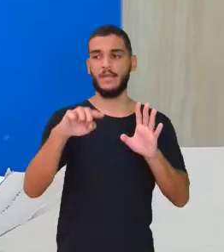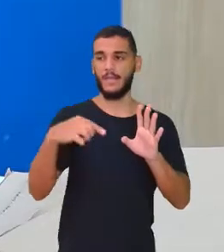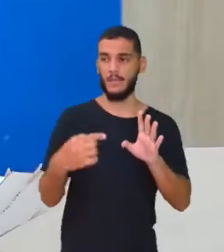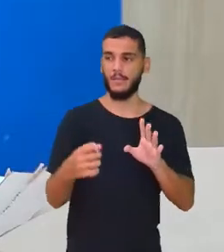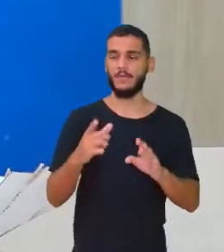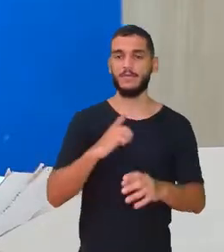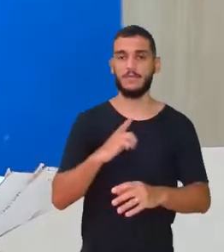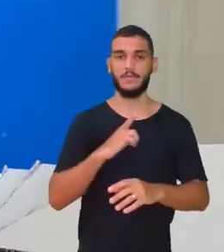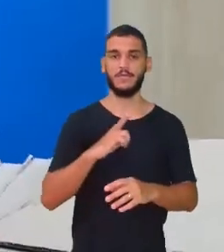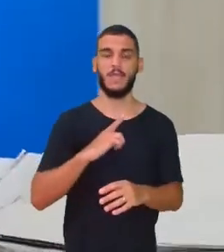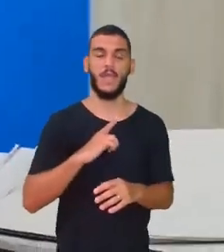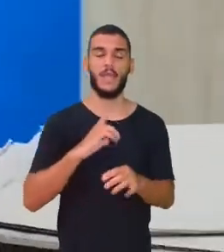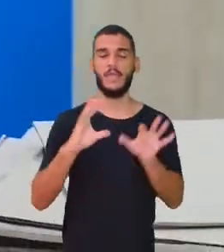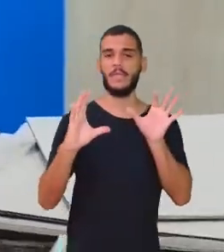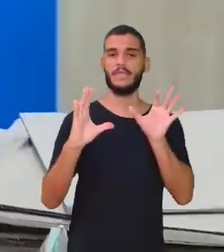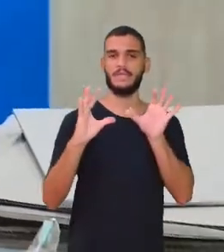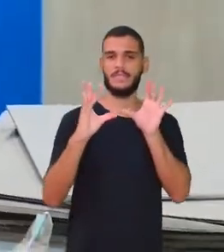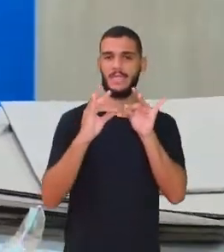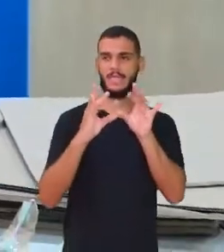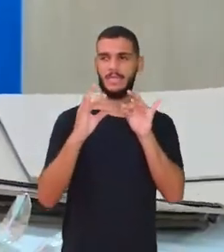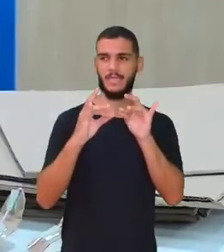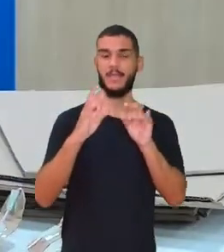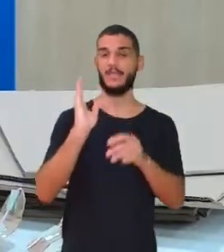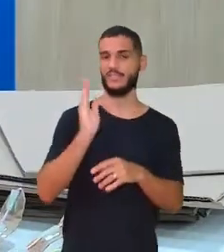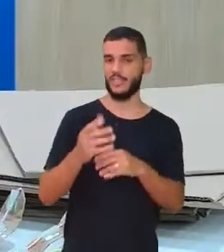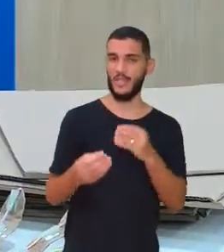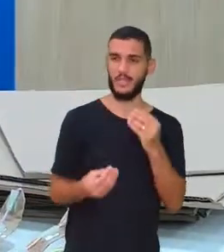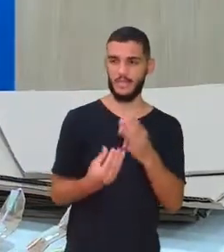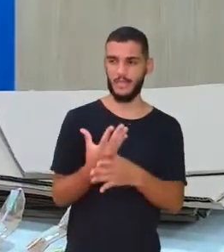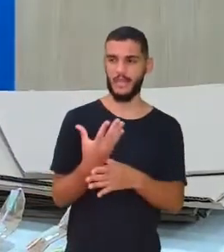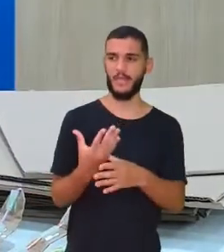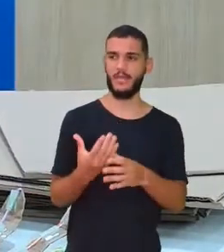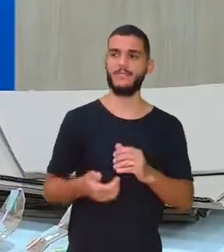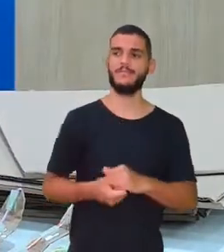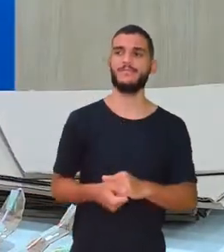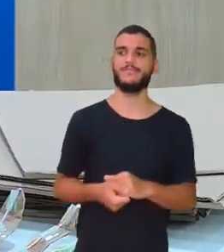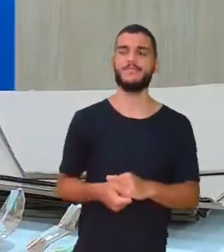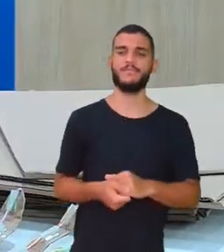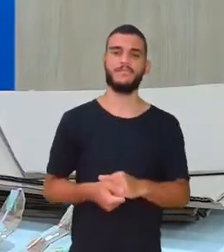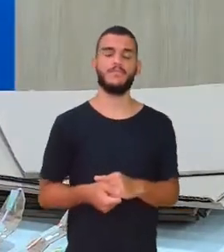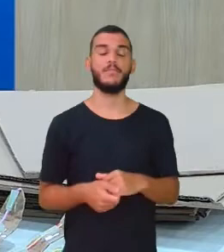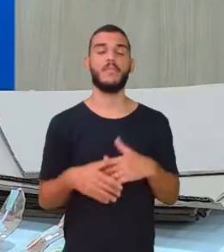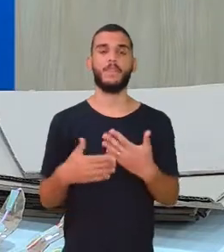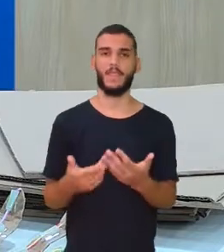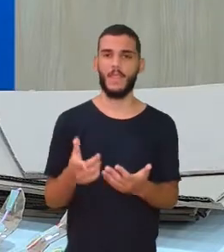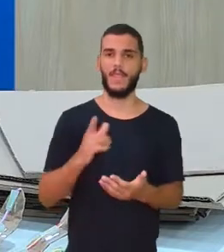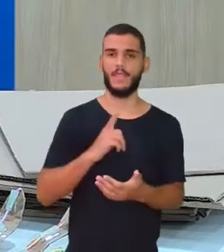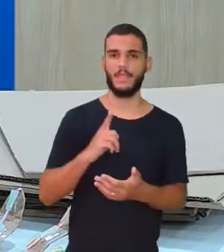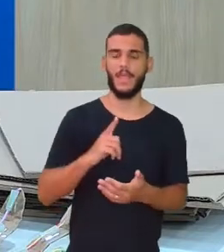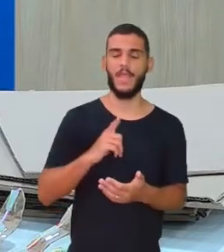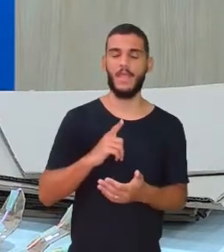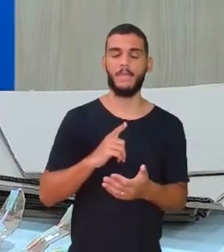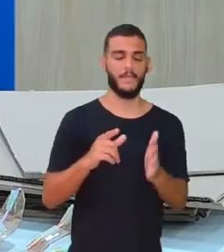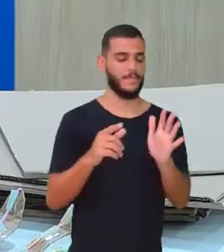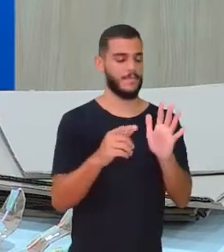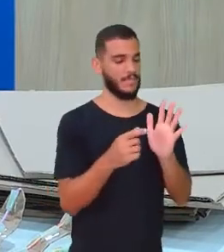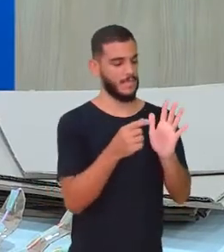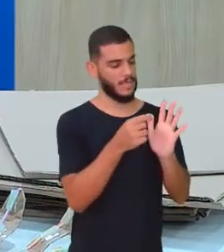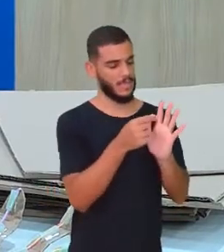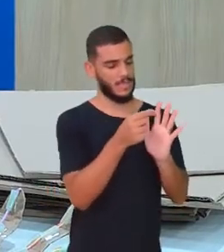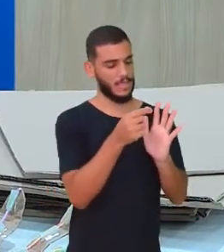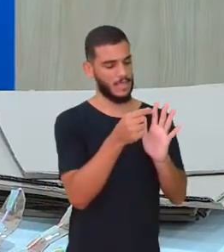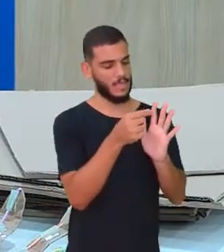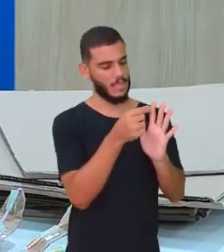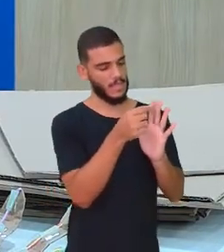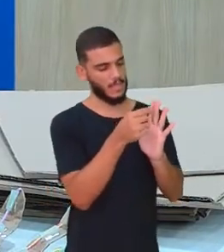aqui a minha mão, né? Que eu já fiz. Olha o que eu coloquei para vocês. Eu coloquei para cada falange um pedacinho de